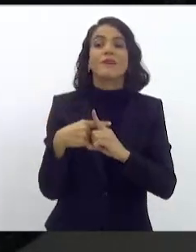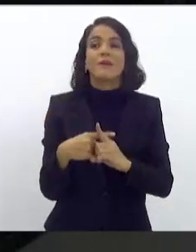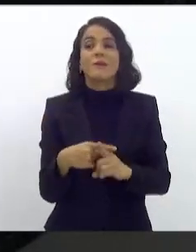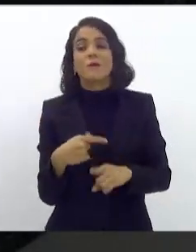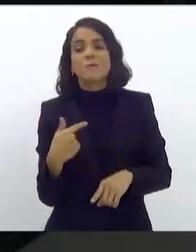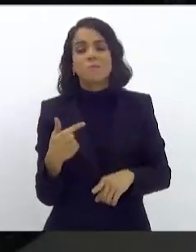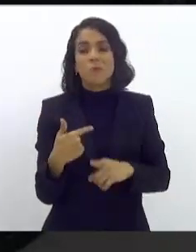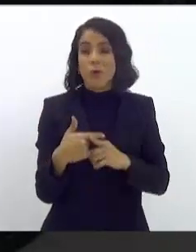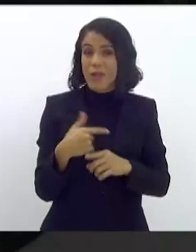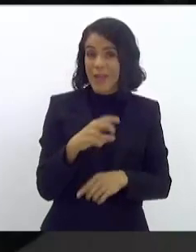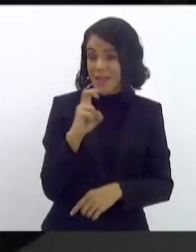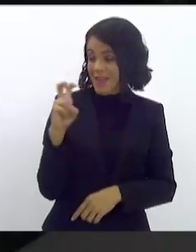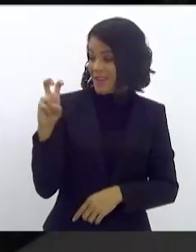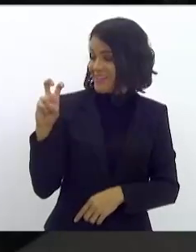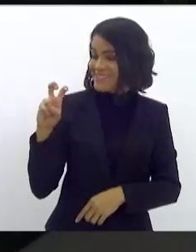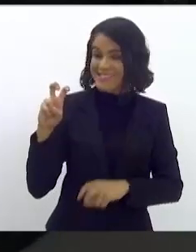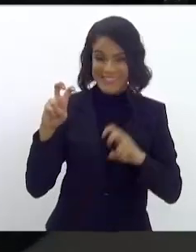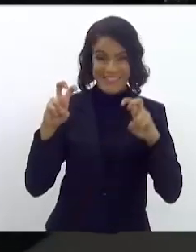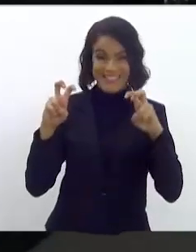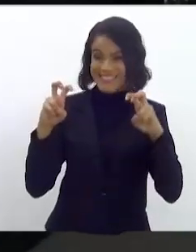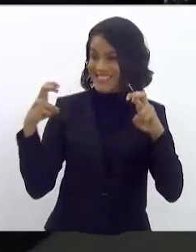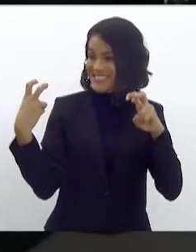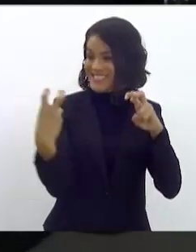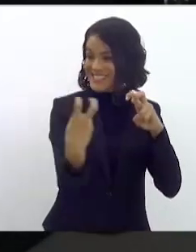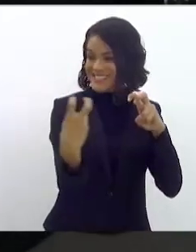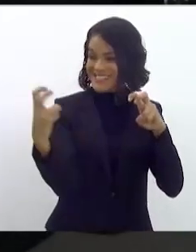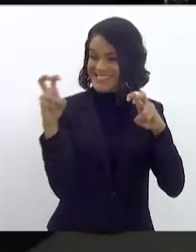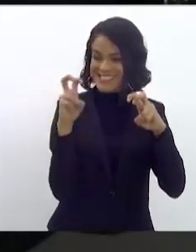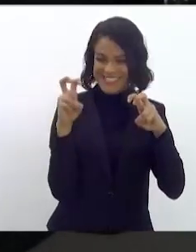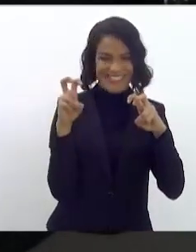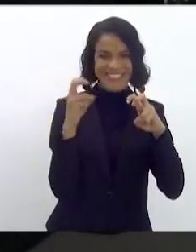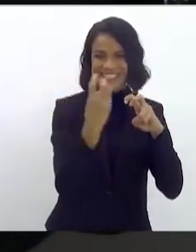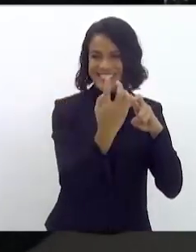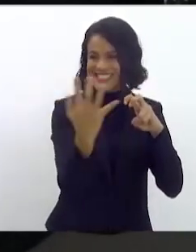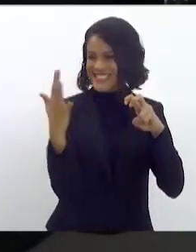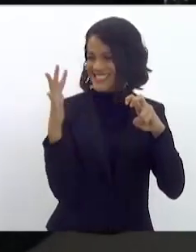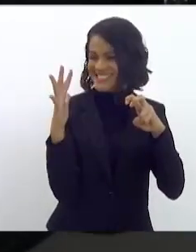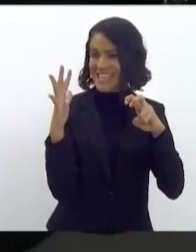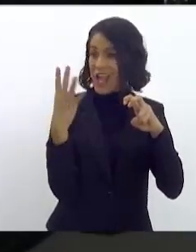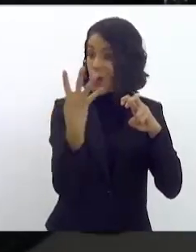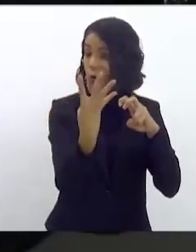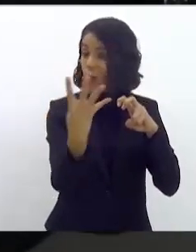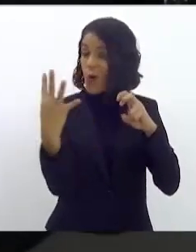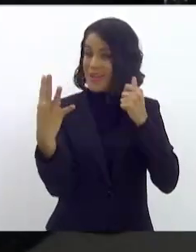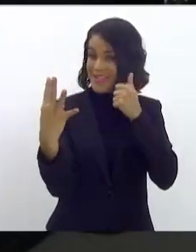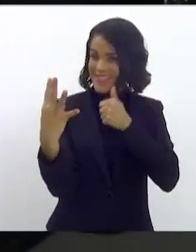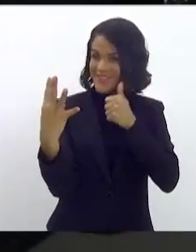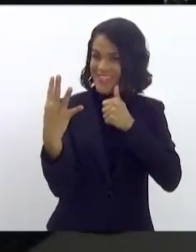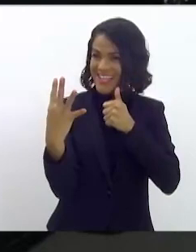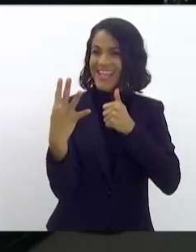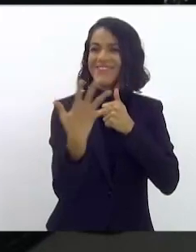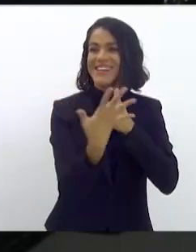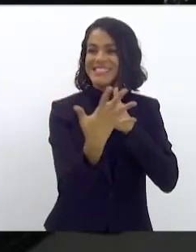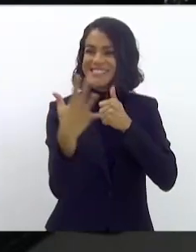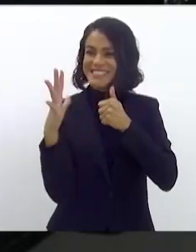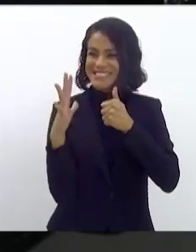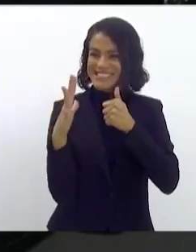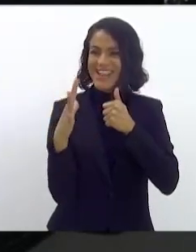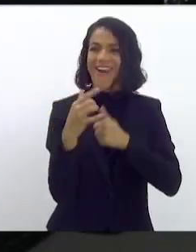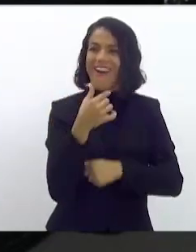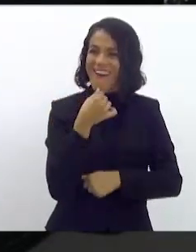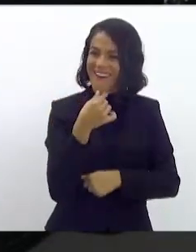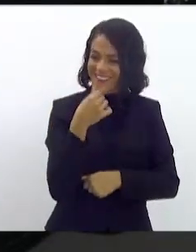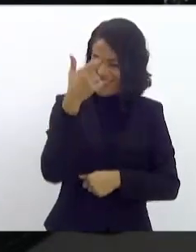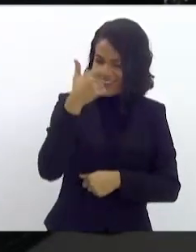o quinteto que esteve aqui, né, porque aqui tem um quarteto, mas o quinteto funcionou com a